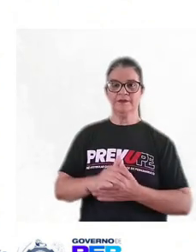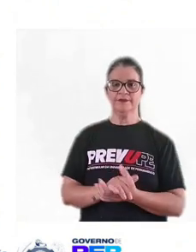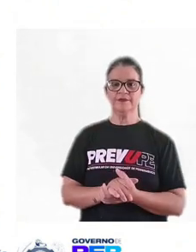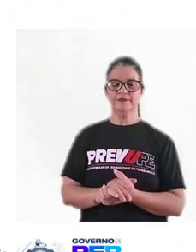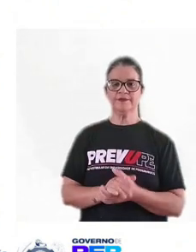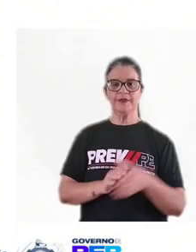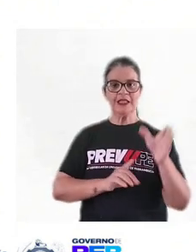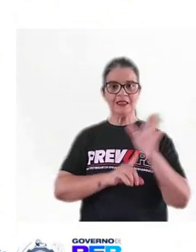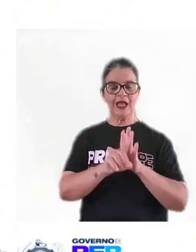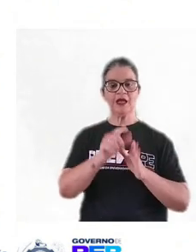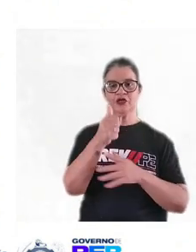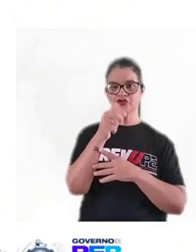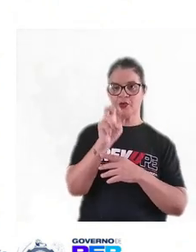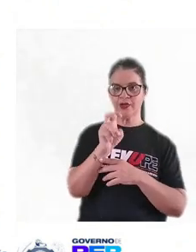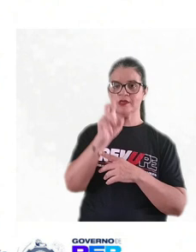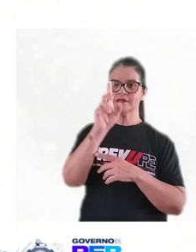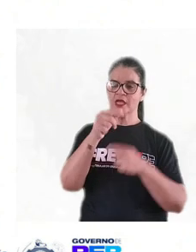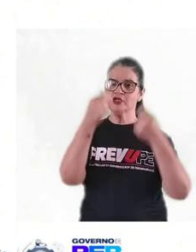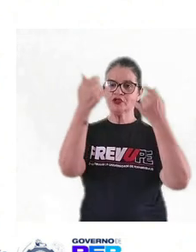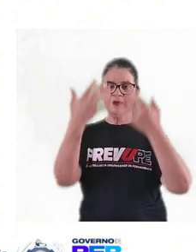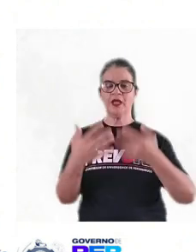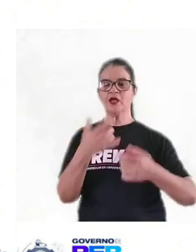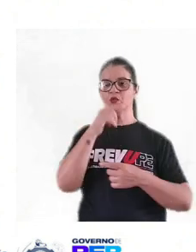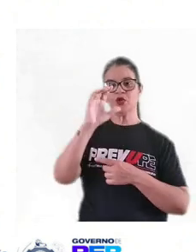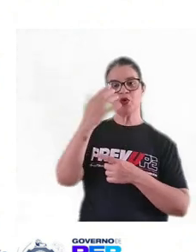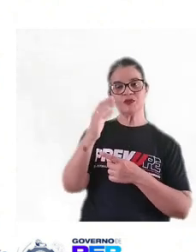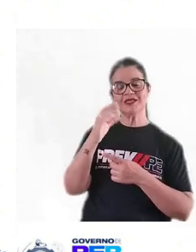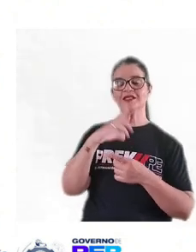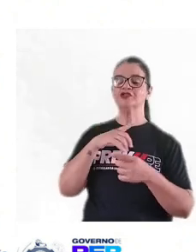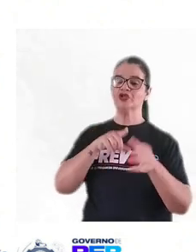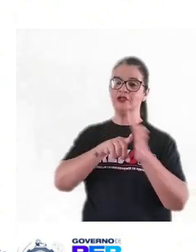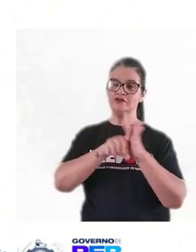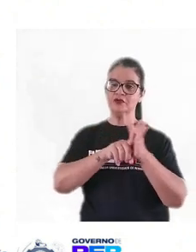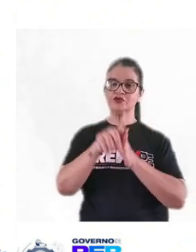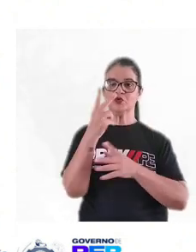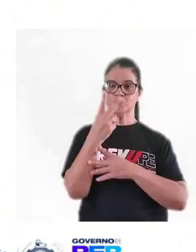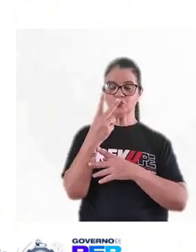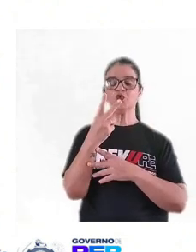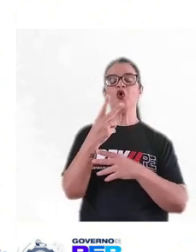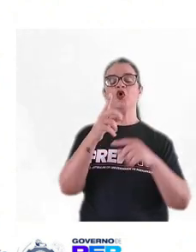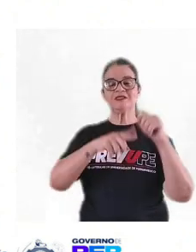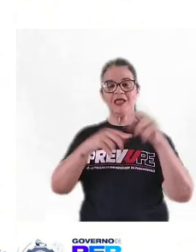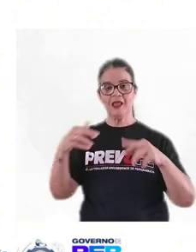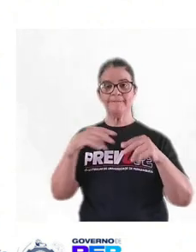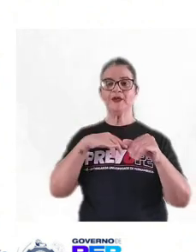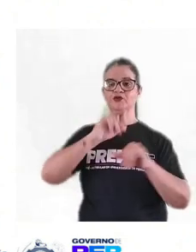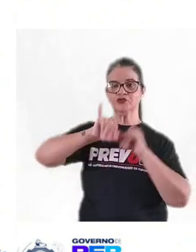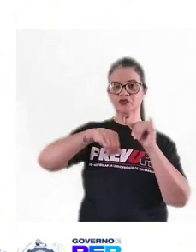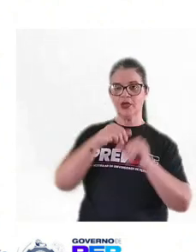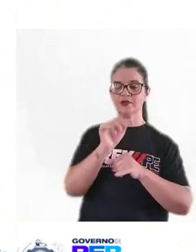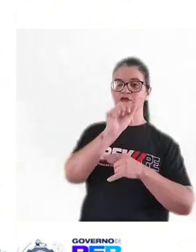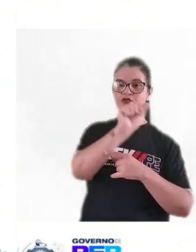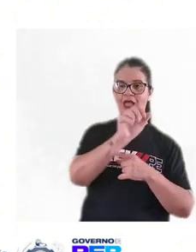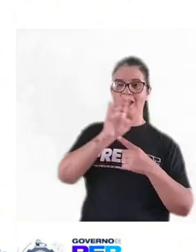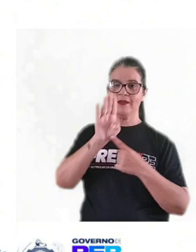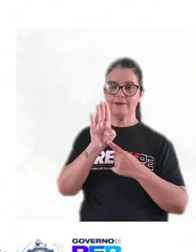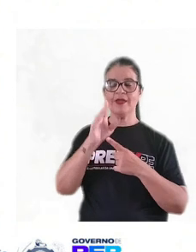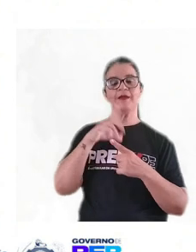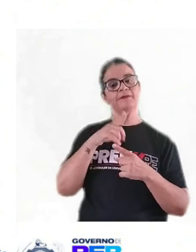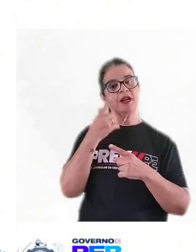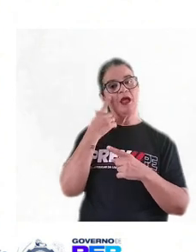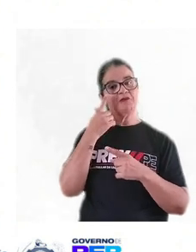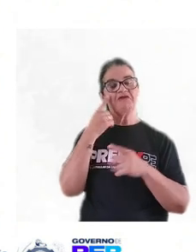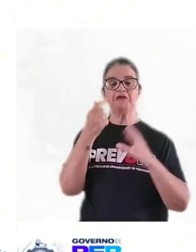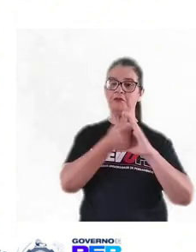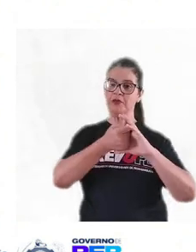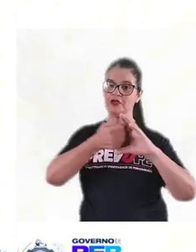na questão 15 é dito que um cientista está investigando dois elementos químicos o elemento A e o B para determinar